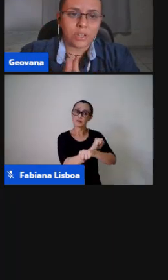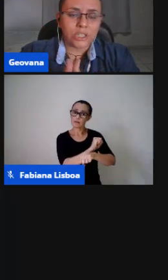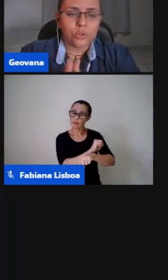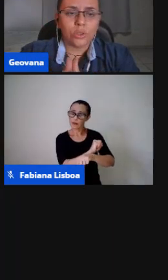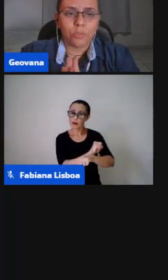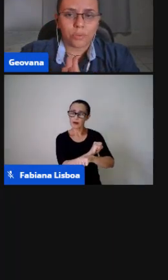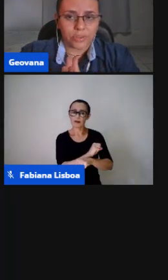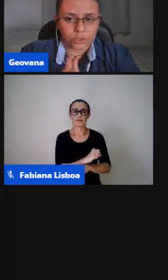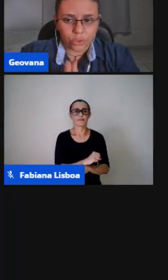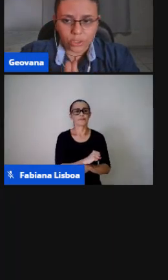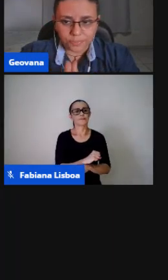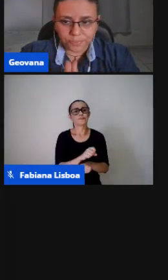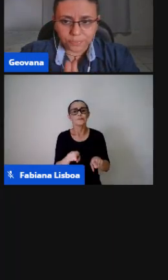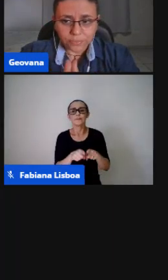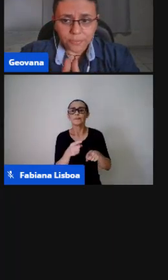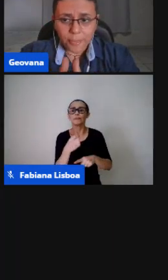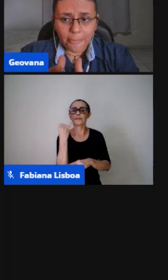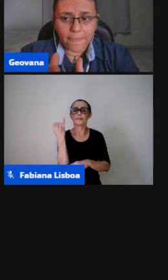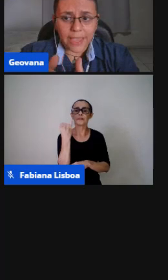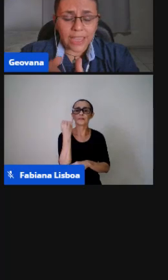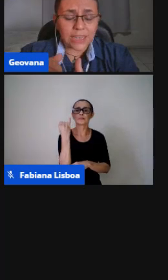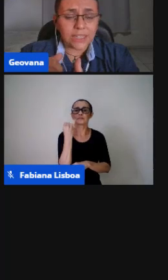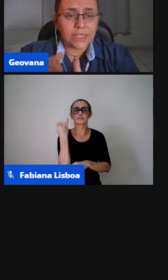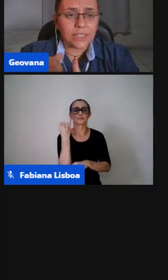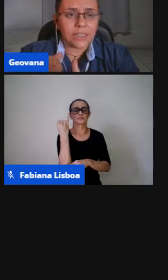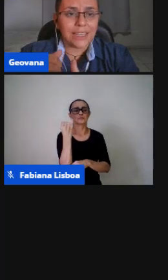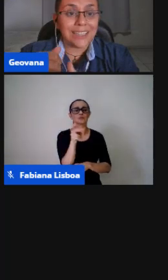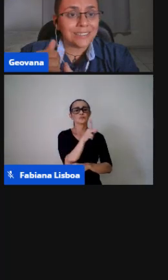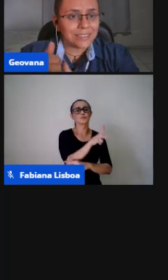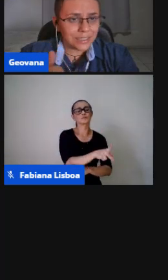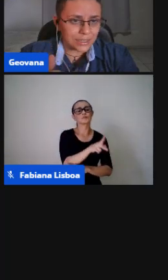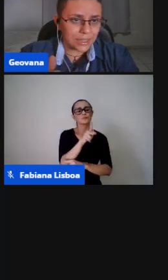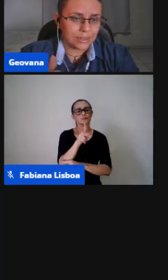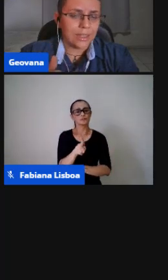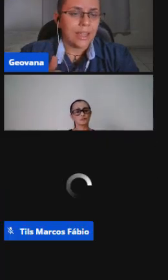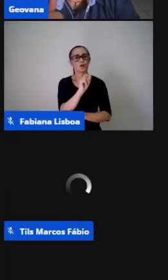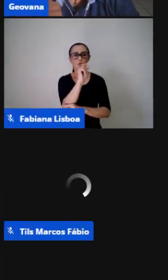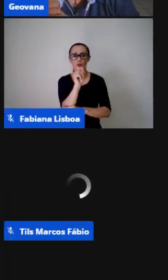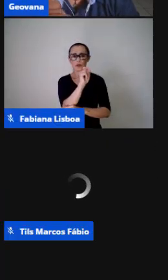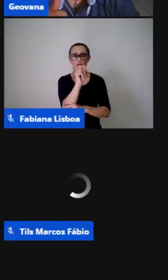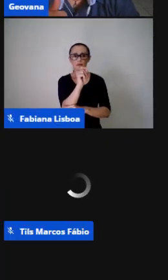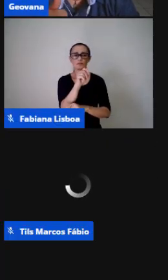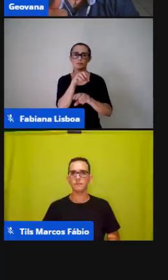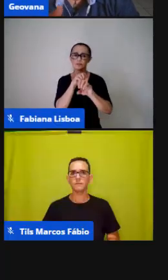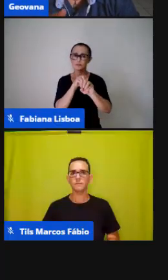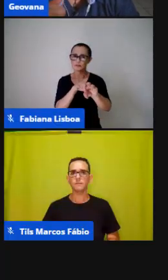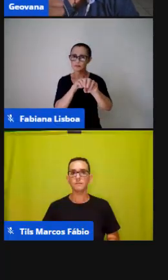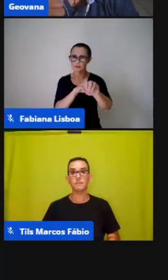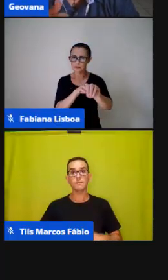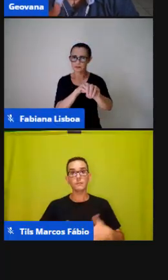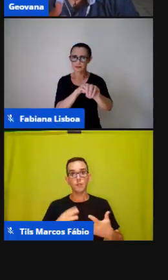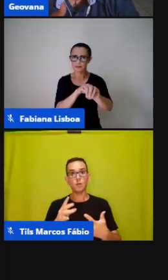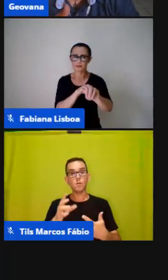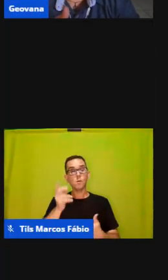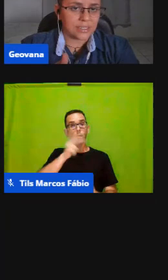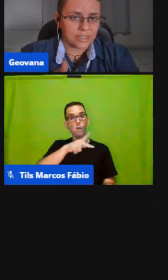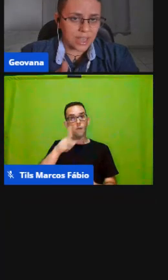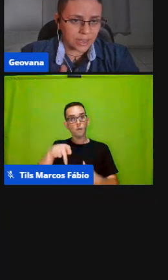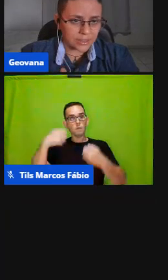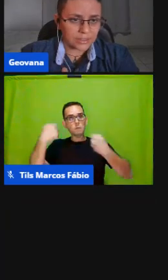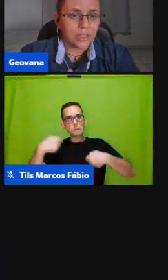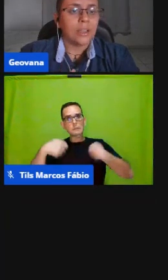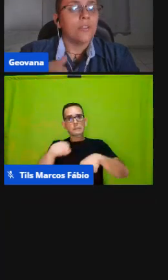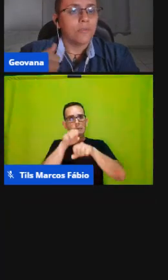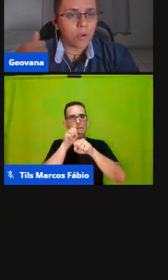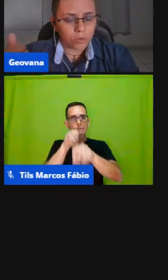é importante quando o professor ele ensina é necessário que o professor ensine a criança